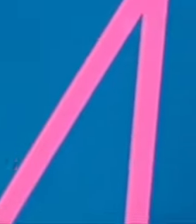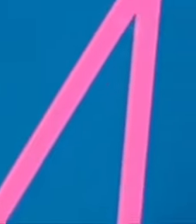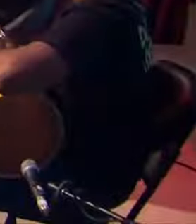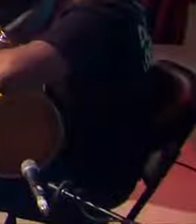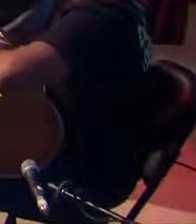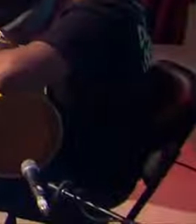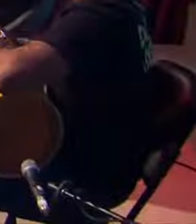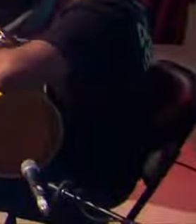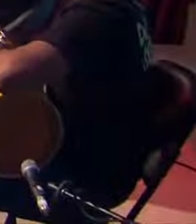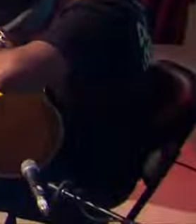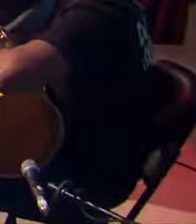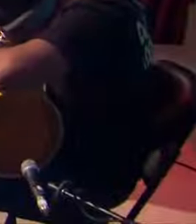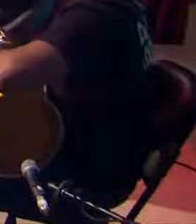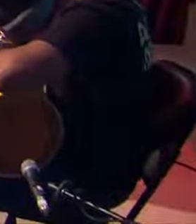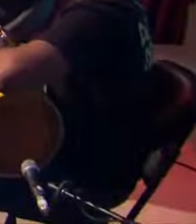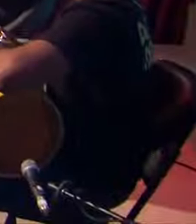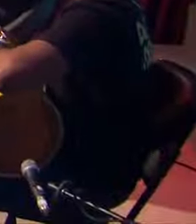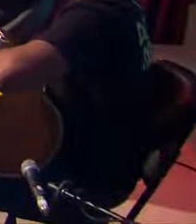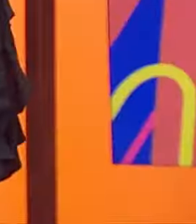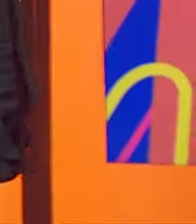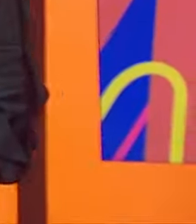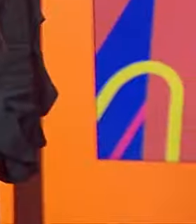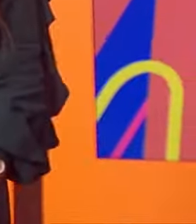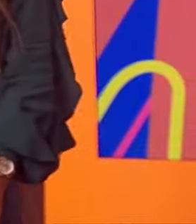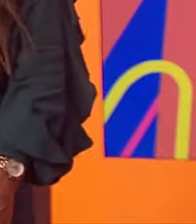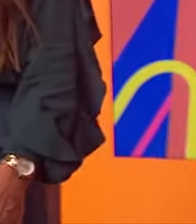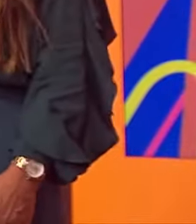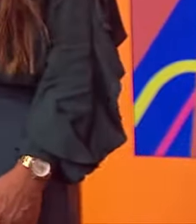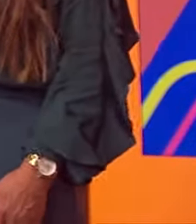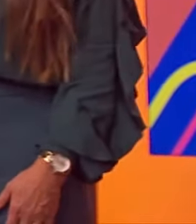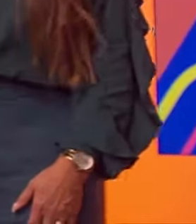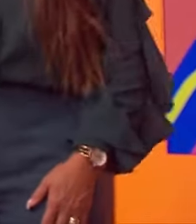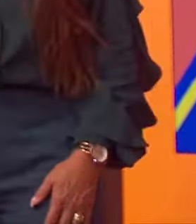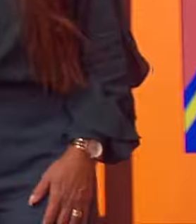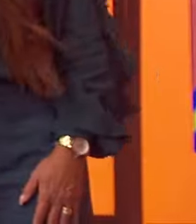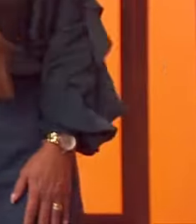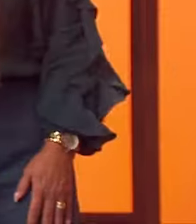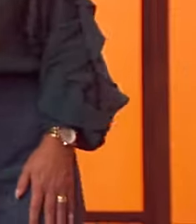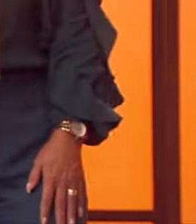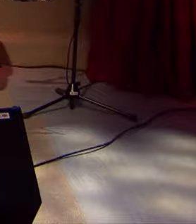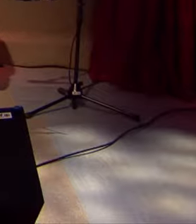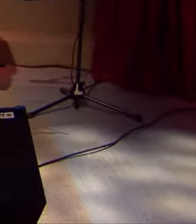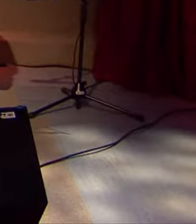pai, mãe, filho, toda a família também quero.